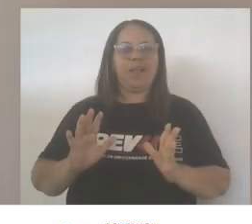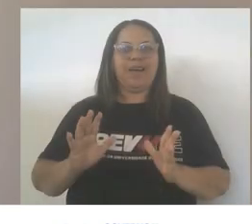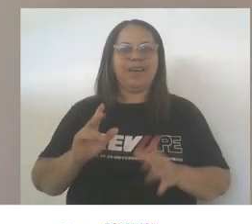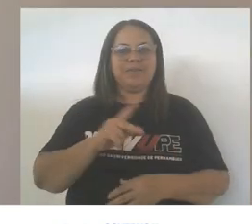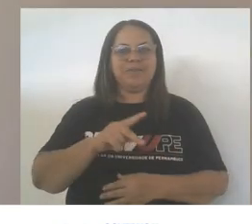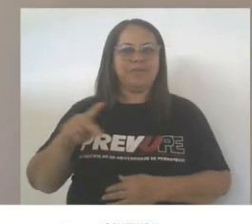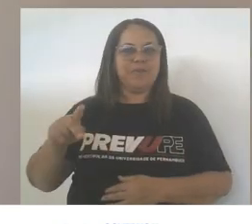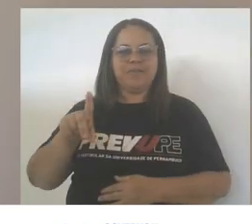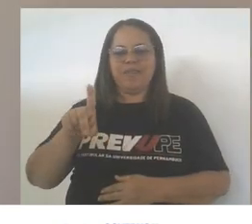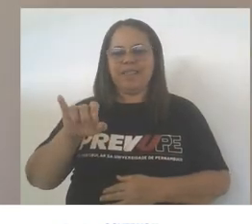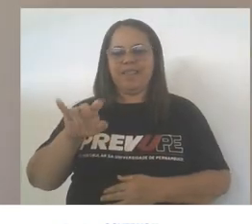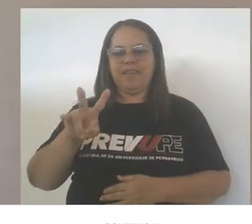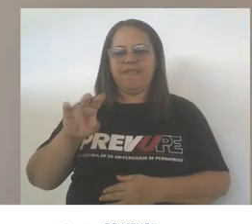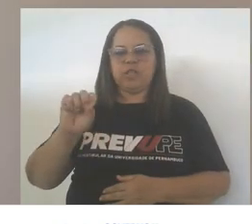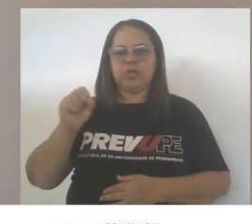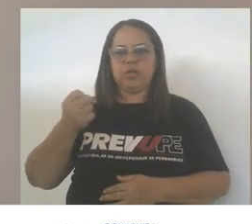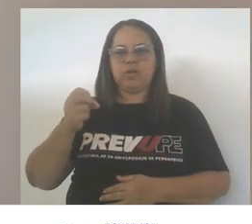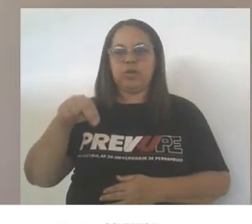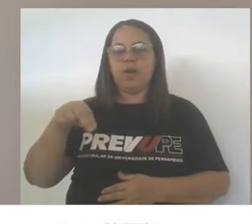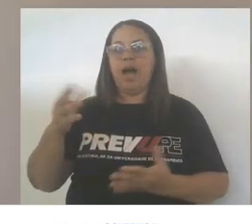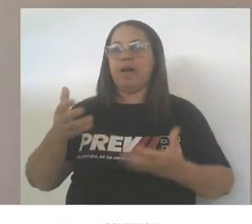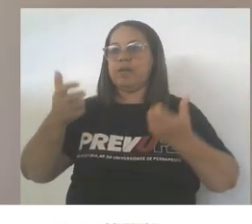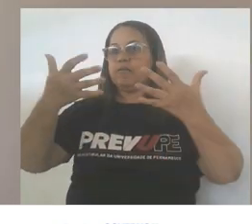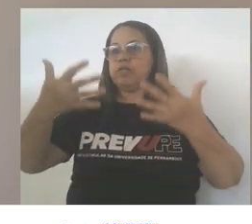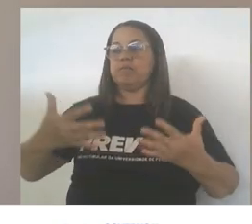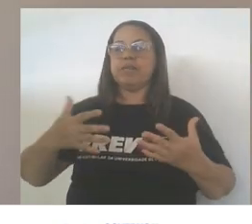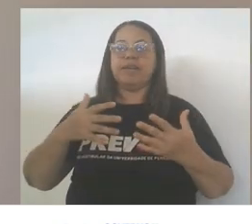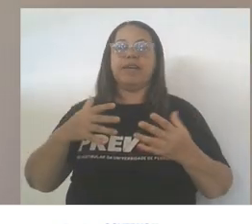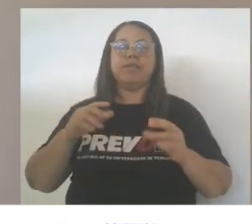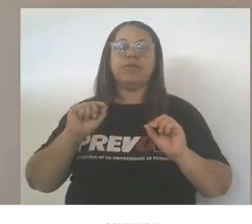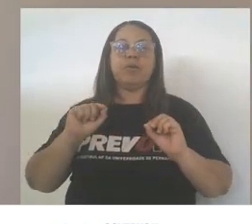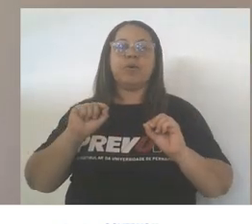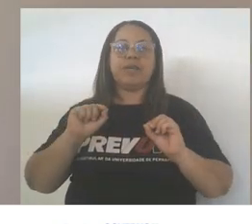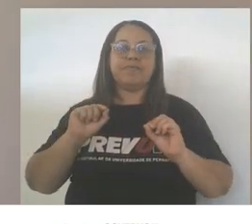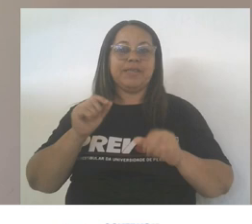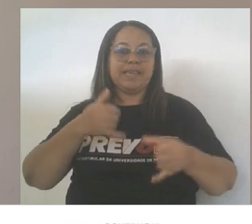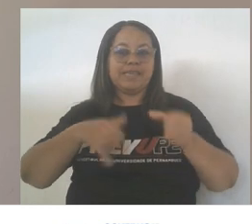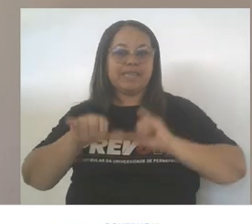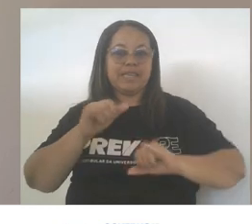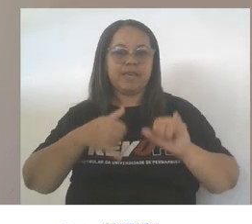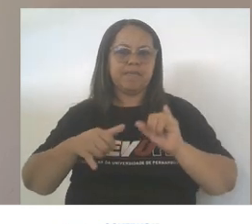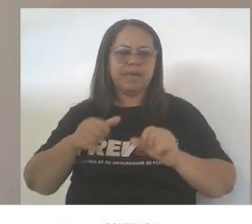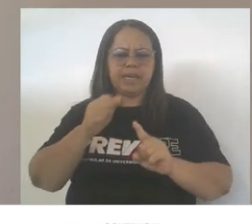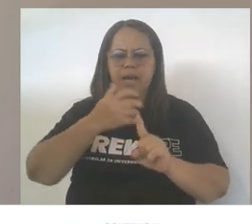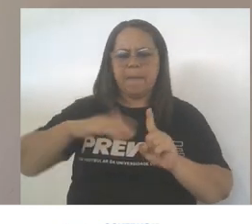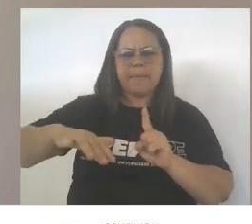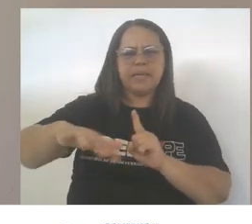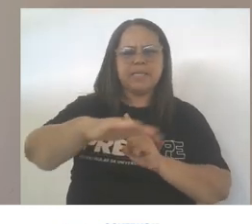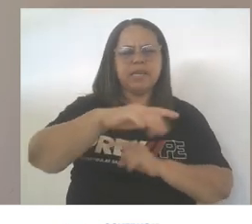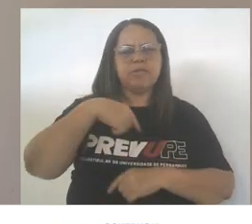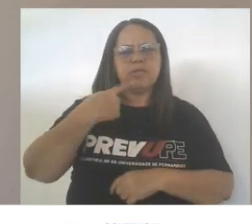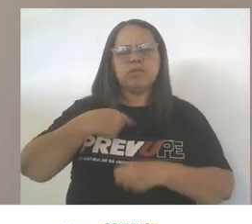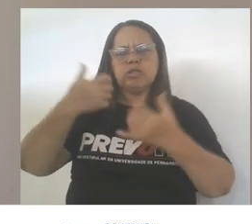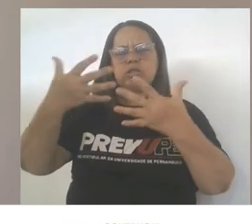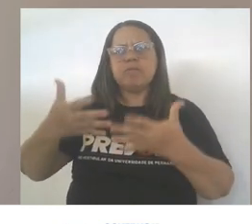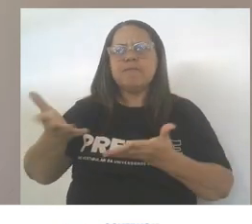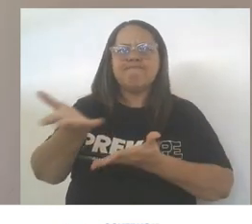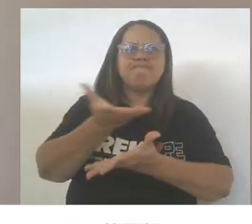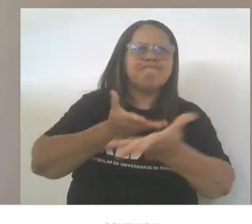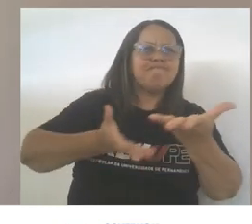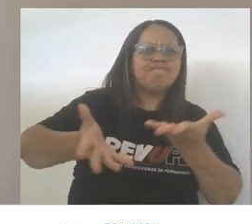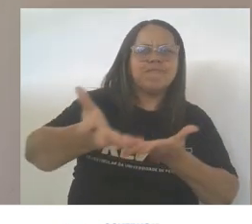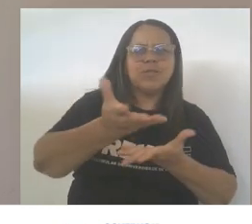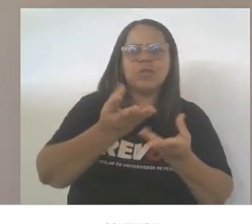pessoal, professor Davidson, agora com o tema Química Ambiental, aquele em que a gente discute a interação entre